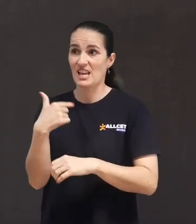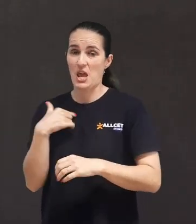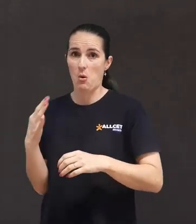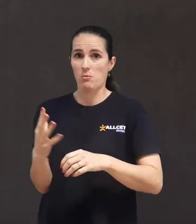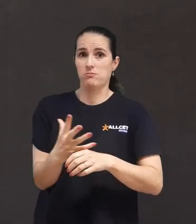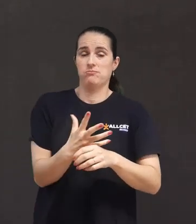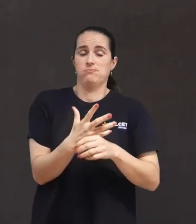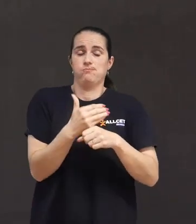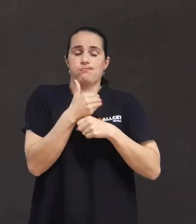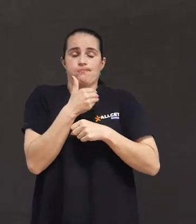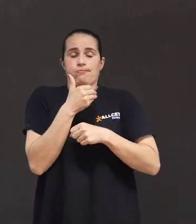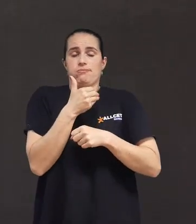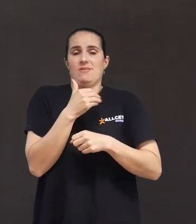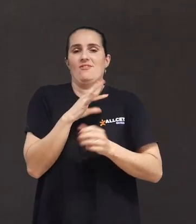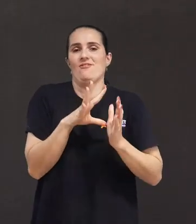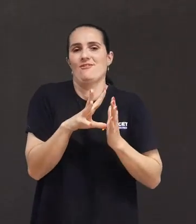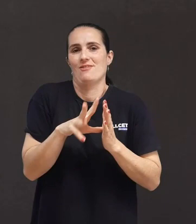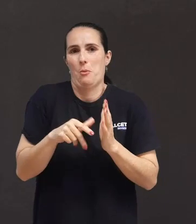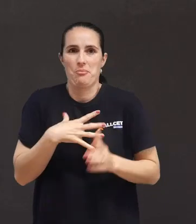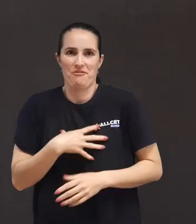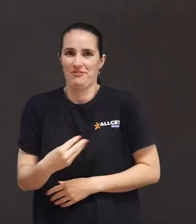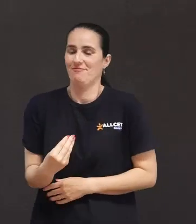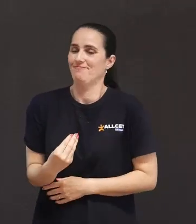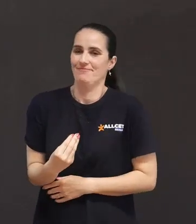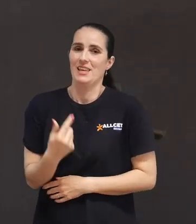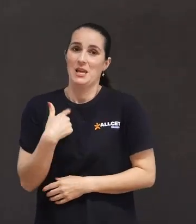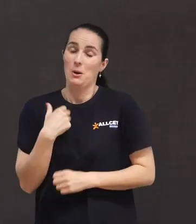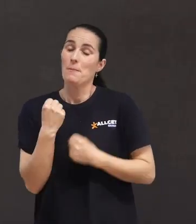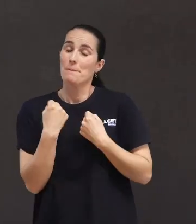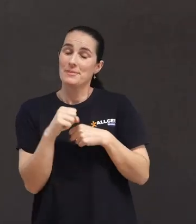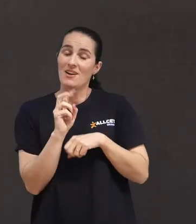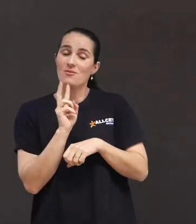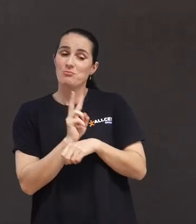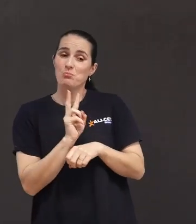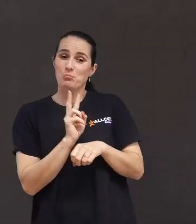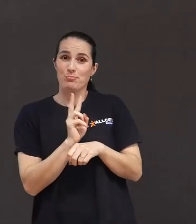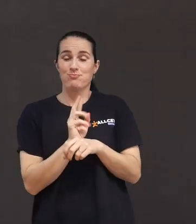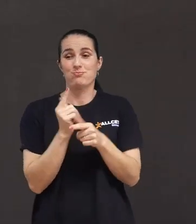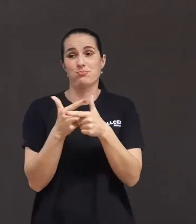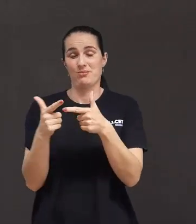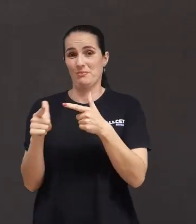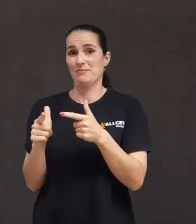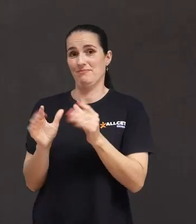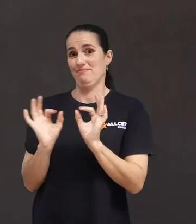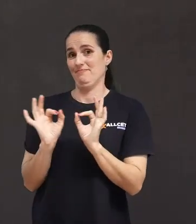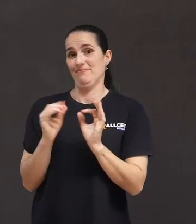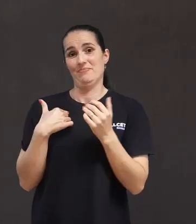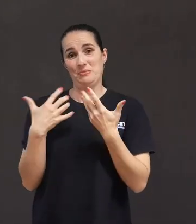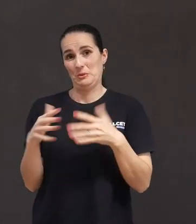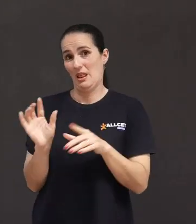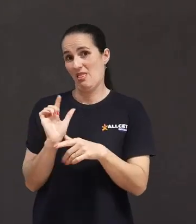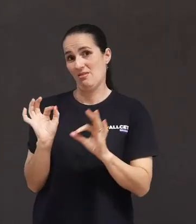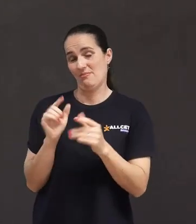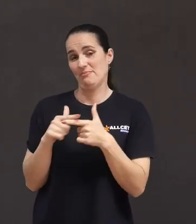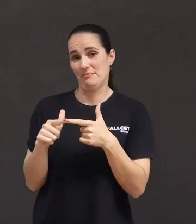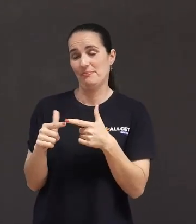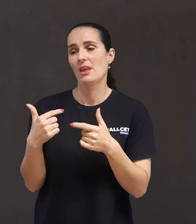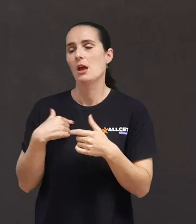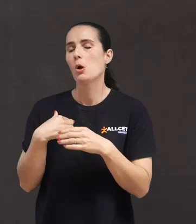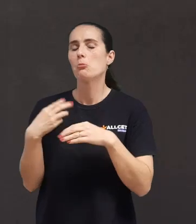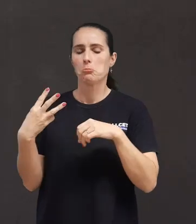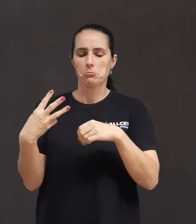eu tinha que me resguardar de todas essas situações. Então eu mandei uma mensagem explicando onde eu estava,